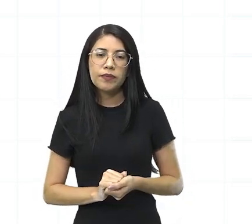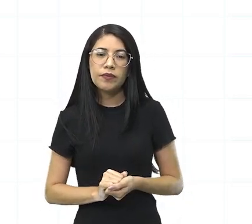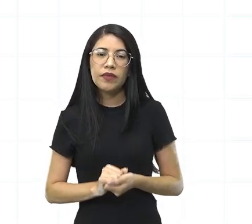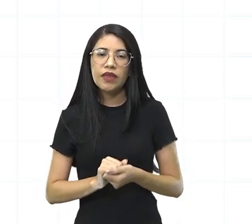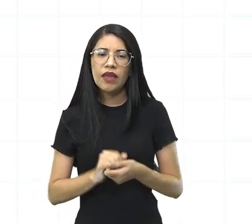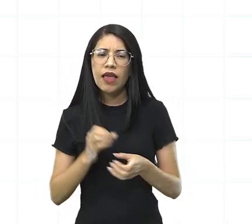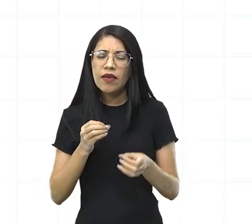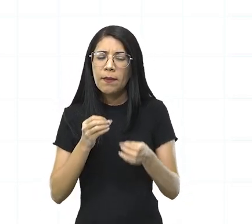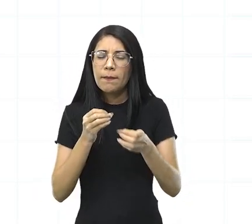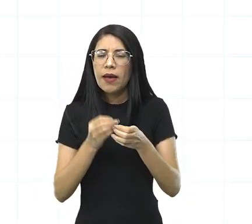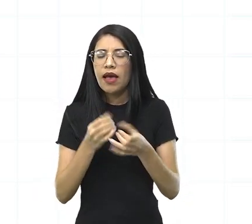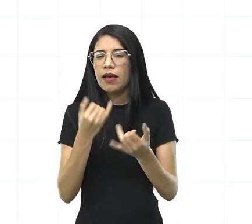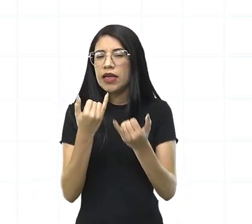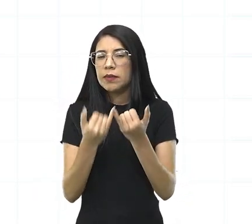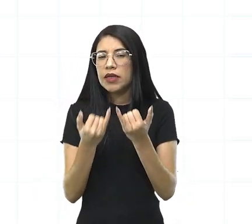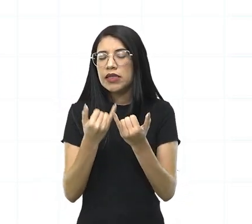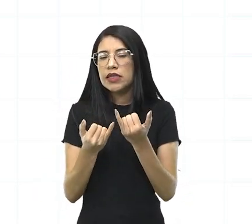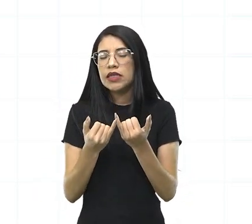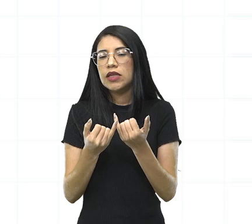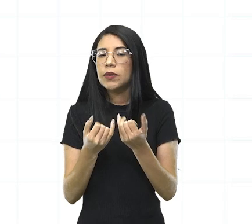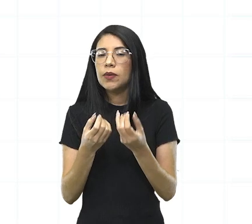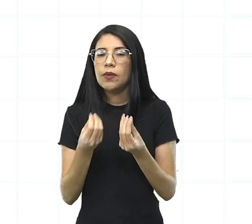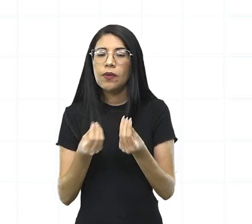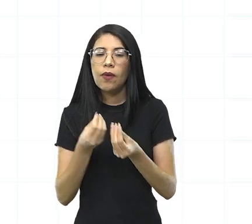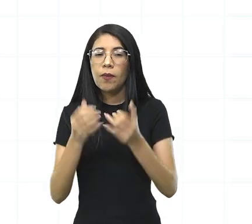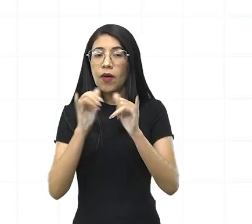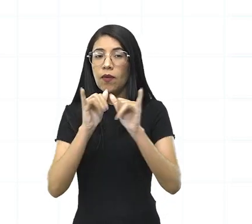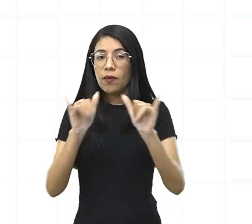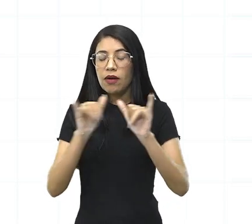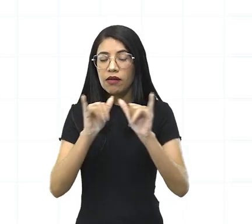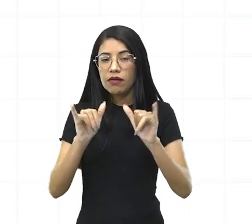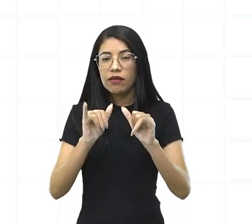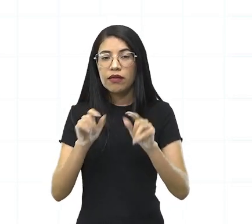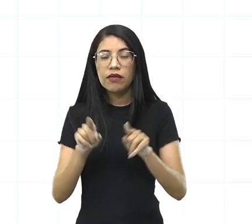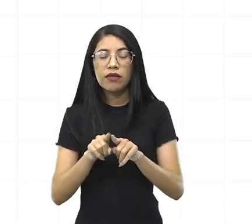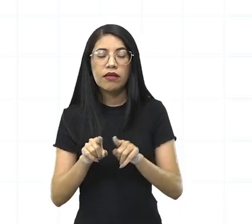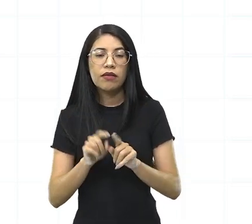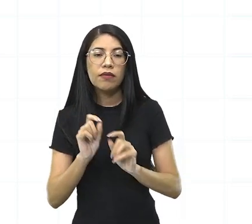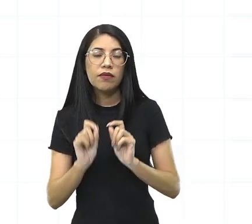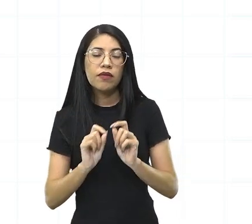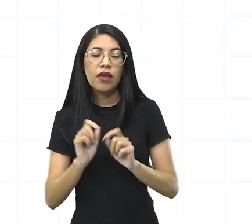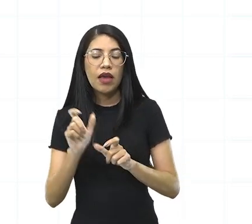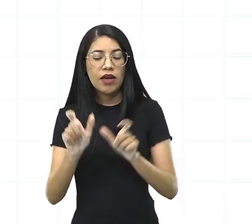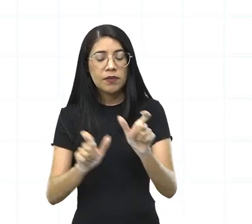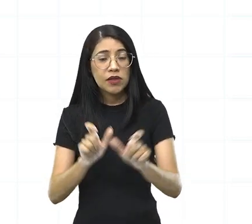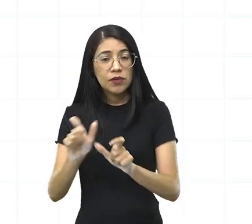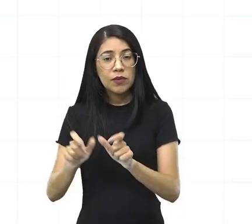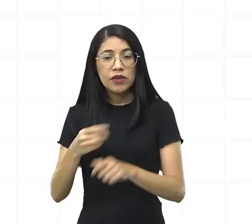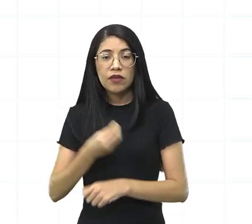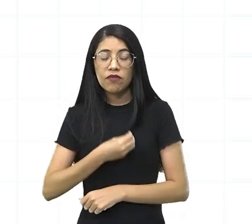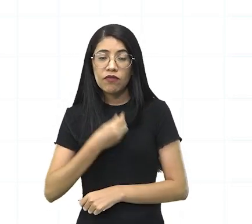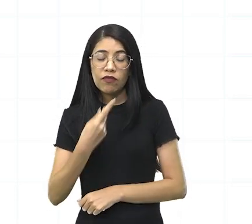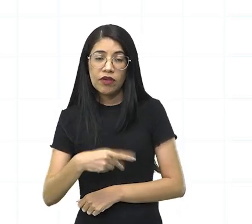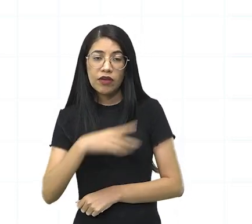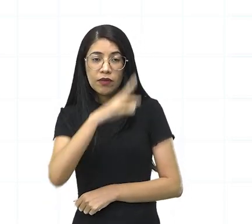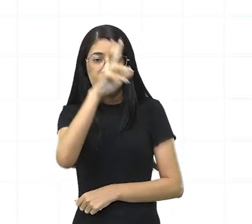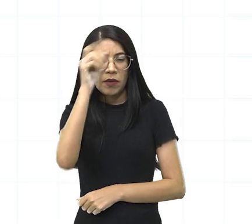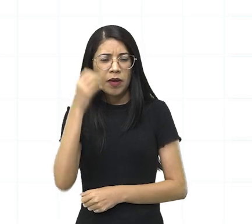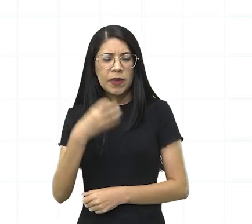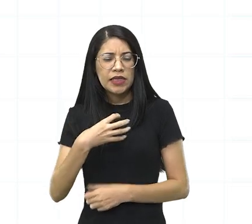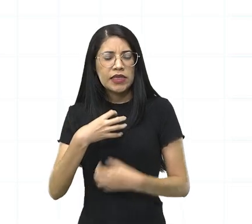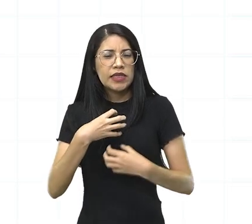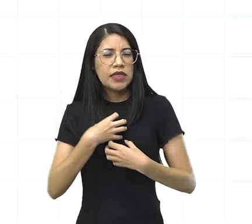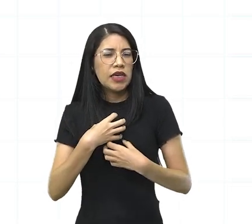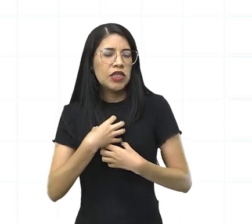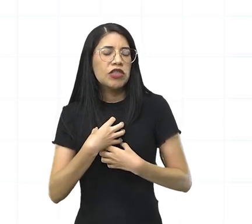essa aproximação, né, na campanha com o povo do Amazonas, para que a pessoa se sinta